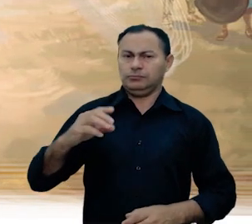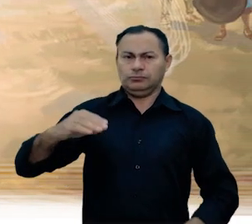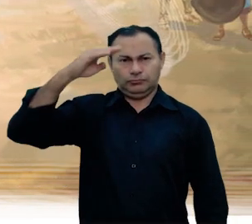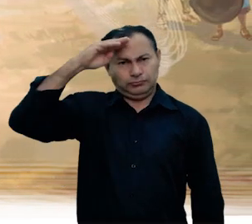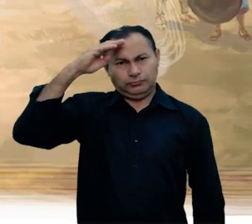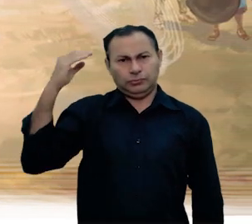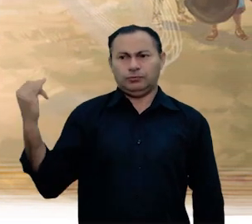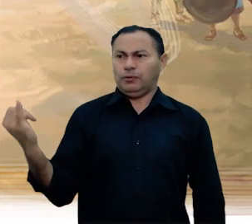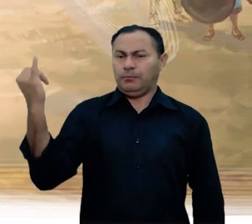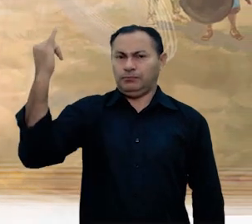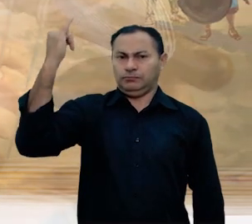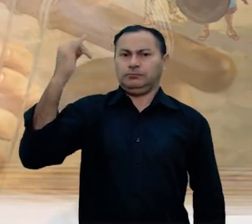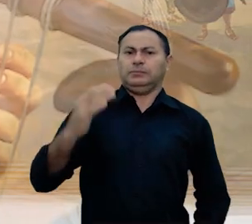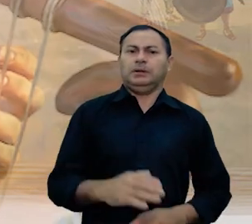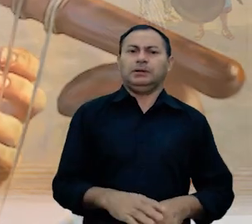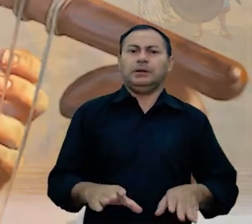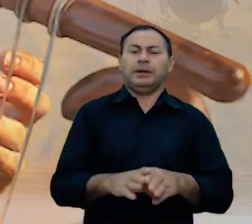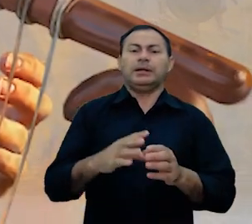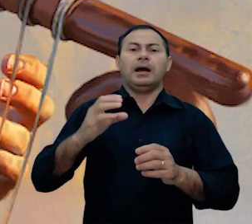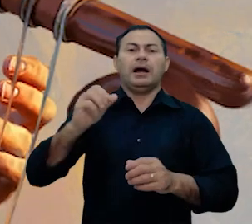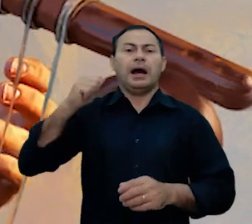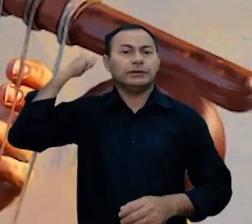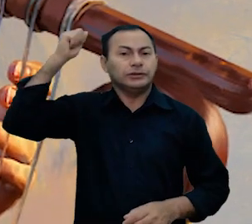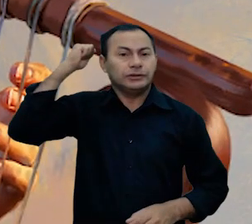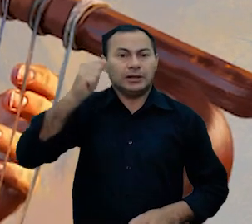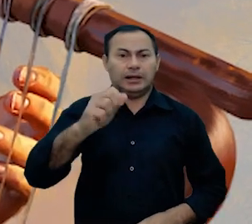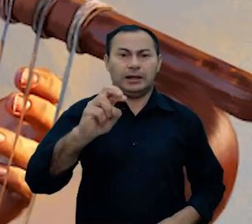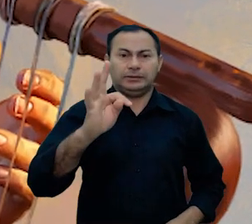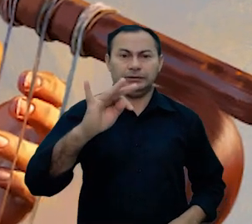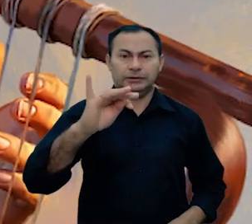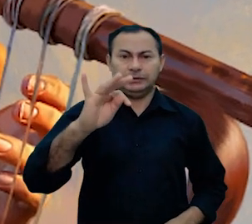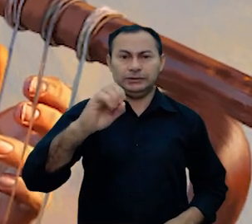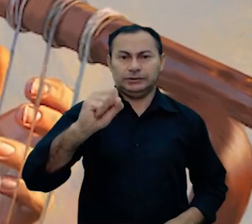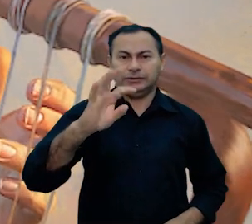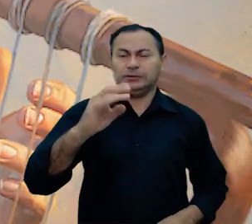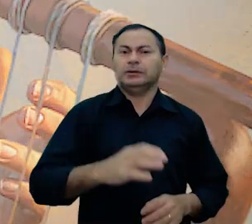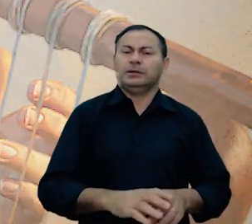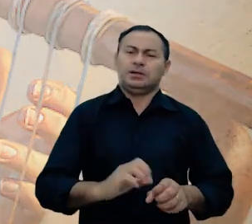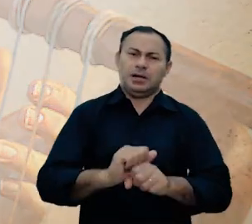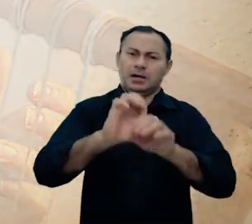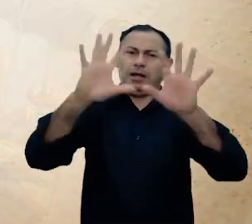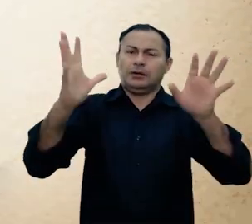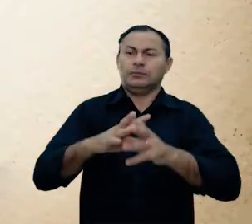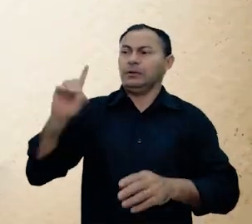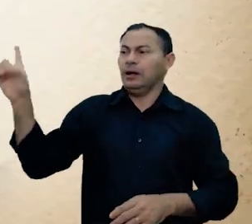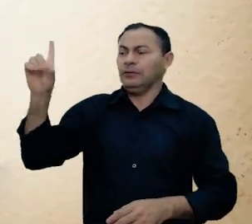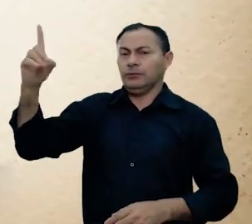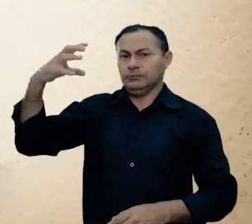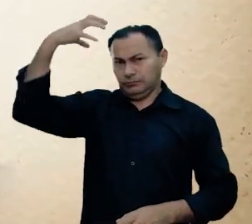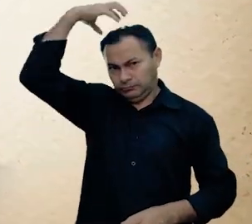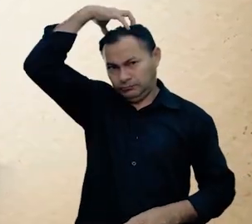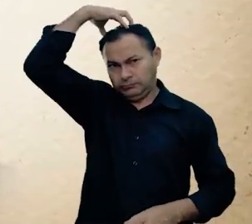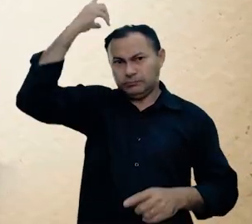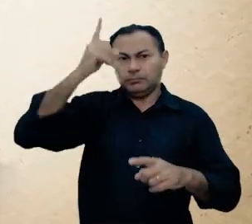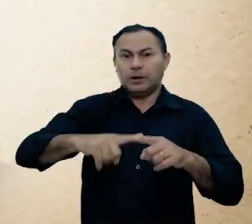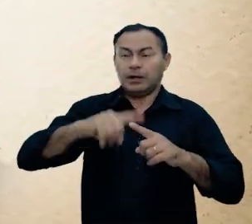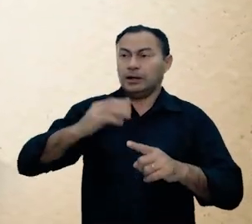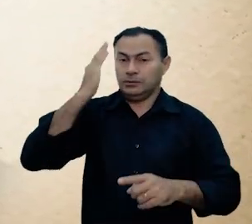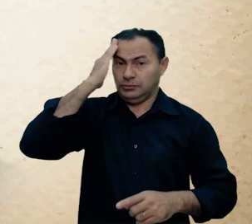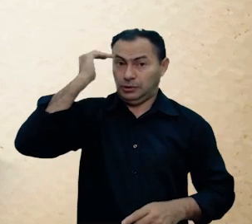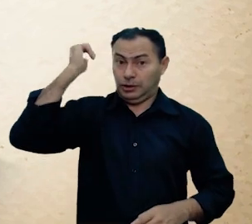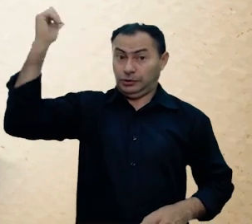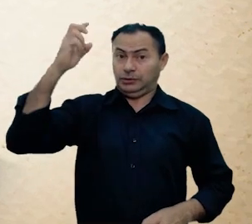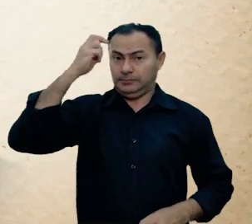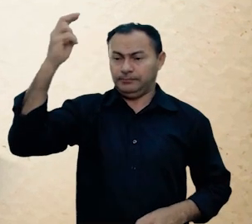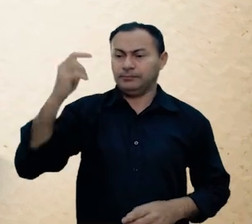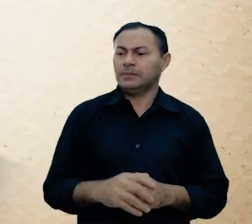soldado e um grande artista. E é claro, Davi foi um grande rei porque era muito sábio. O pregador Dwight Moody teve um ministério impressionante.